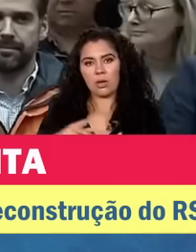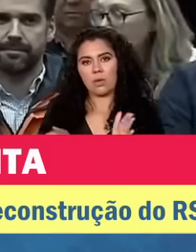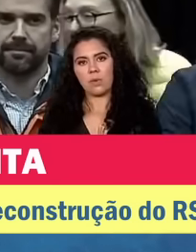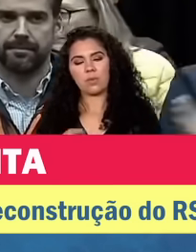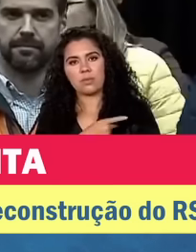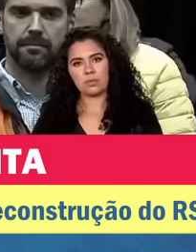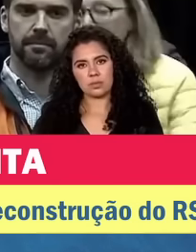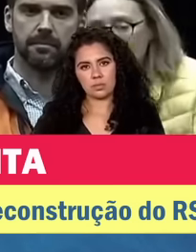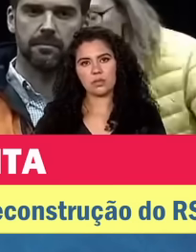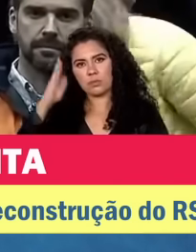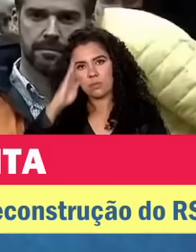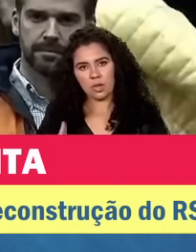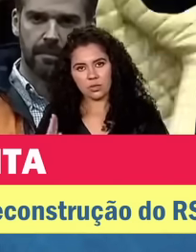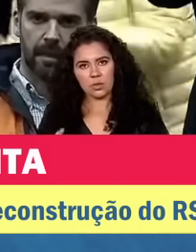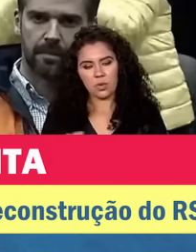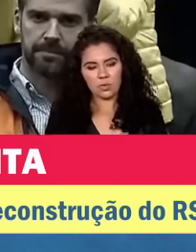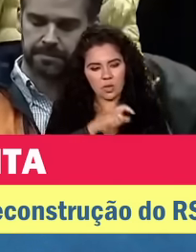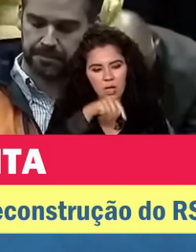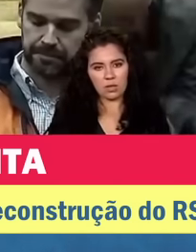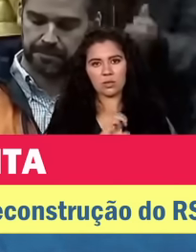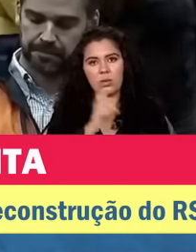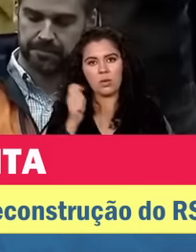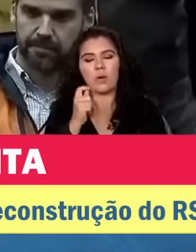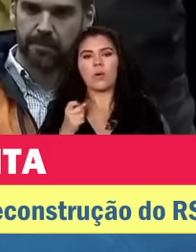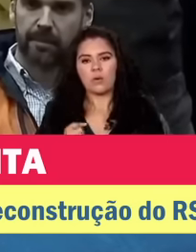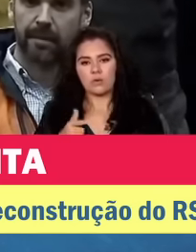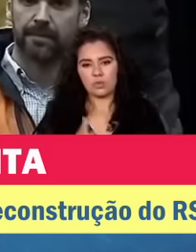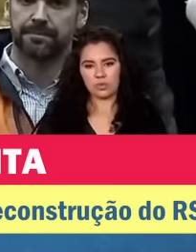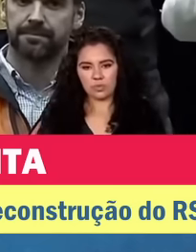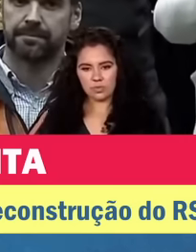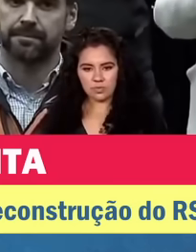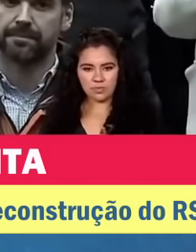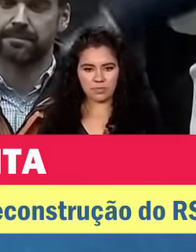Presidência da República para apoio à reconstrução do Rio Grande do Sul.